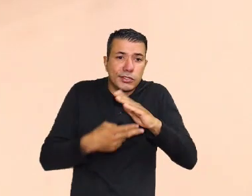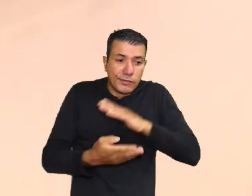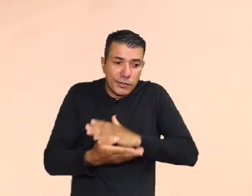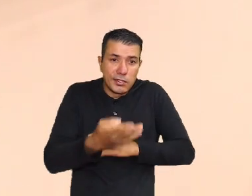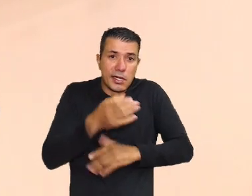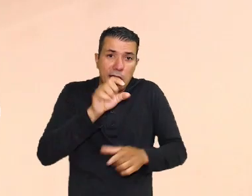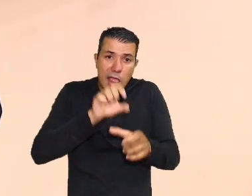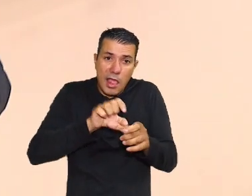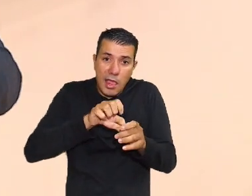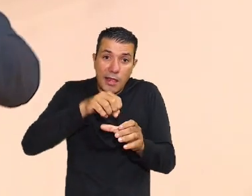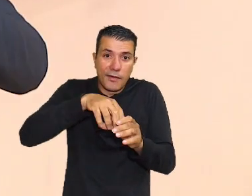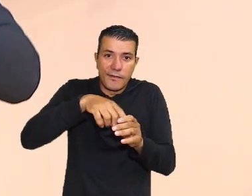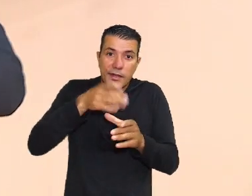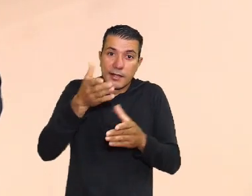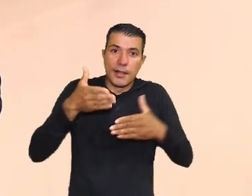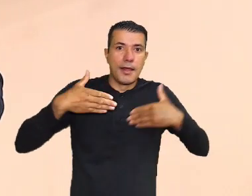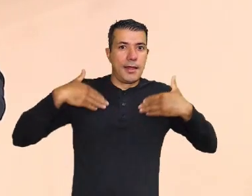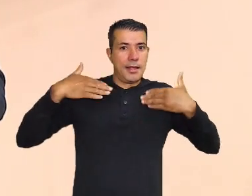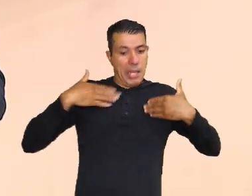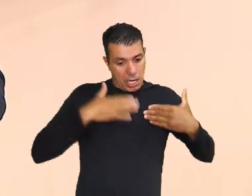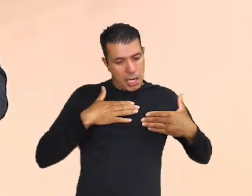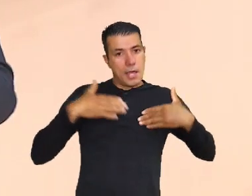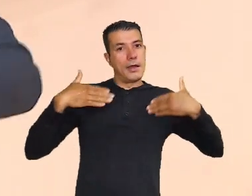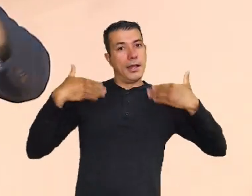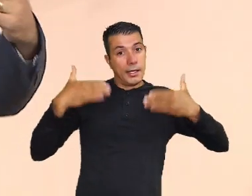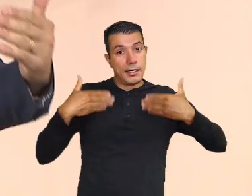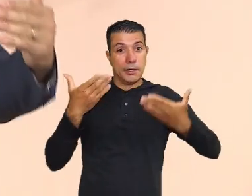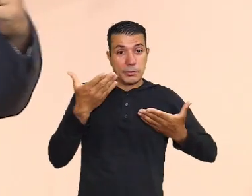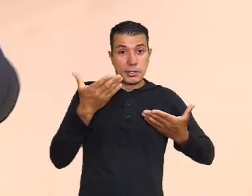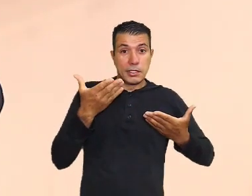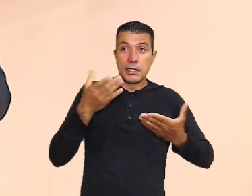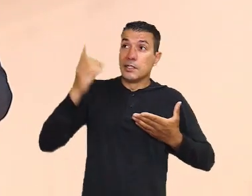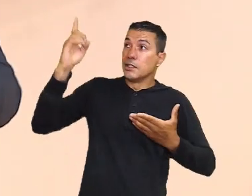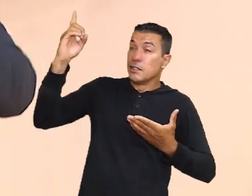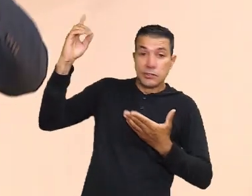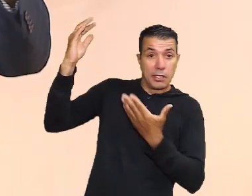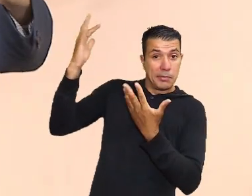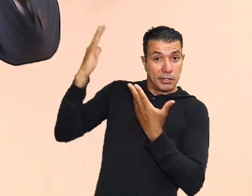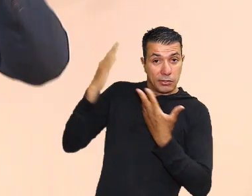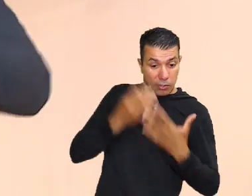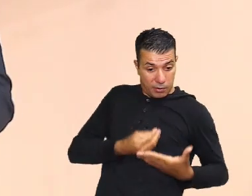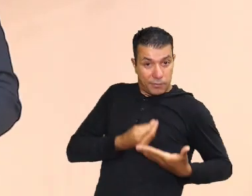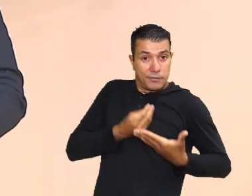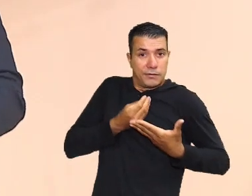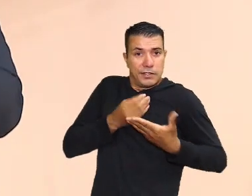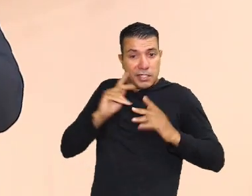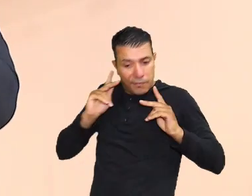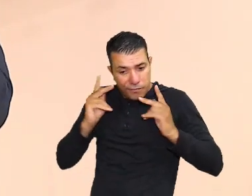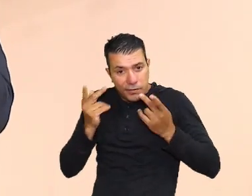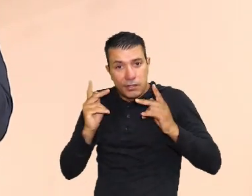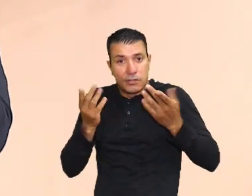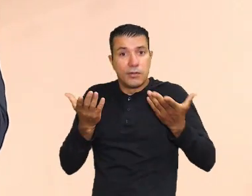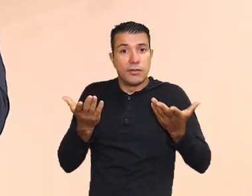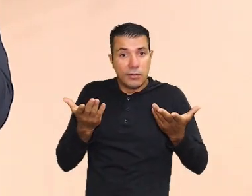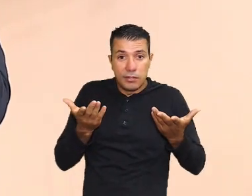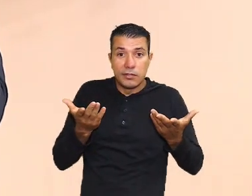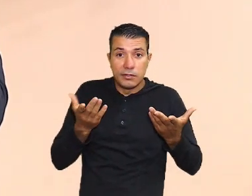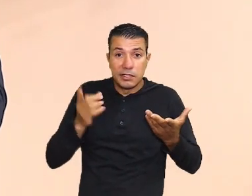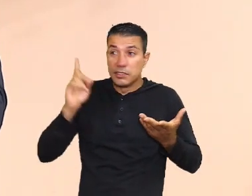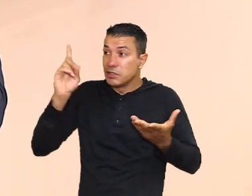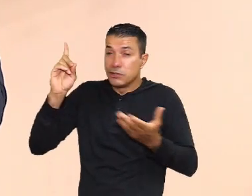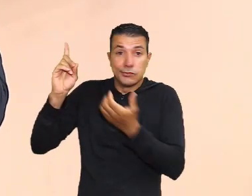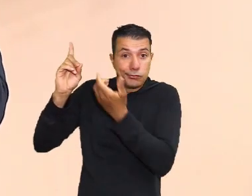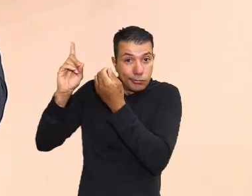é alegre. Então, eu sou alegre porque eu recebi algo, porque eu tive uma vitória, porque de certa forma Deus